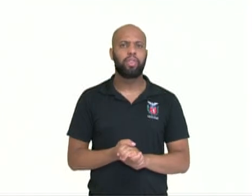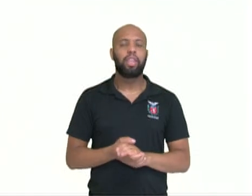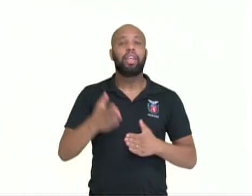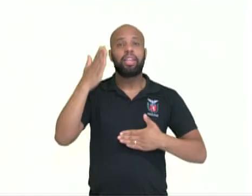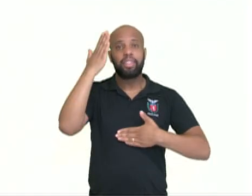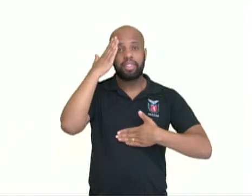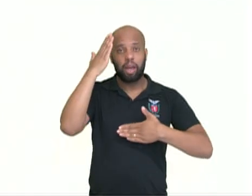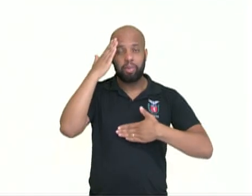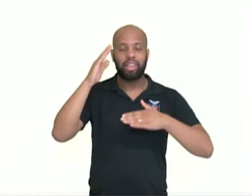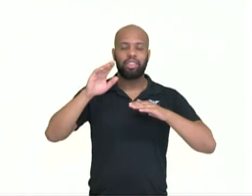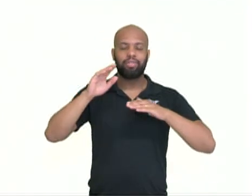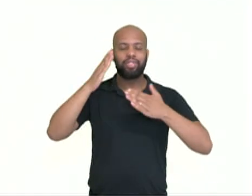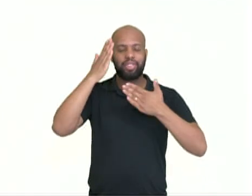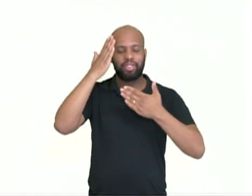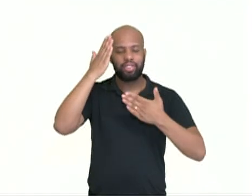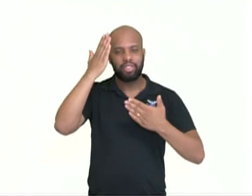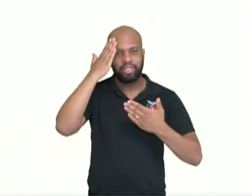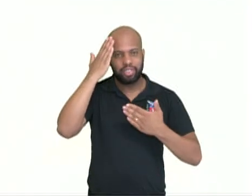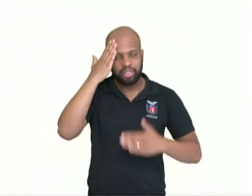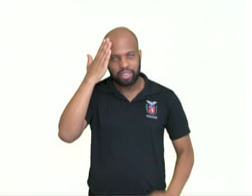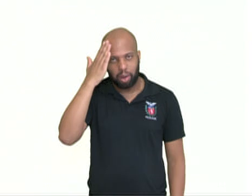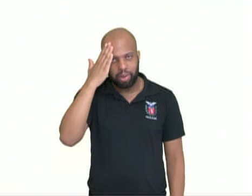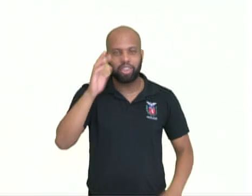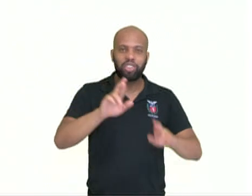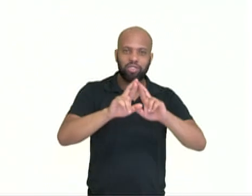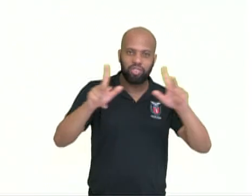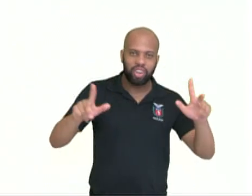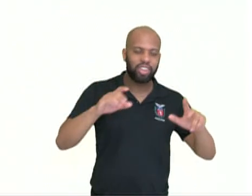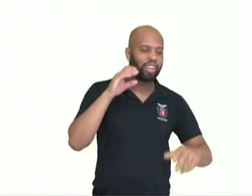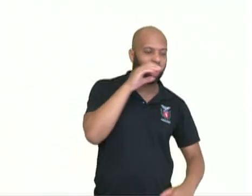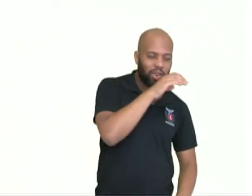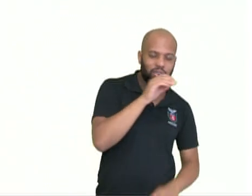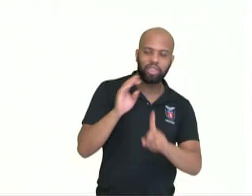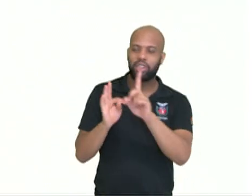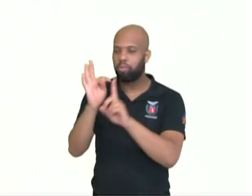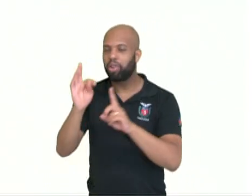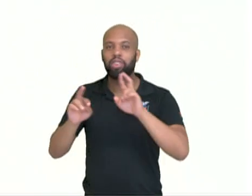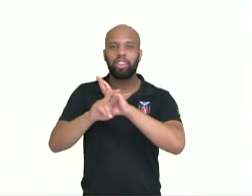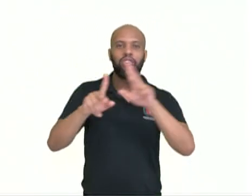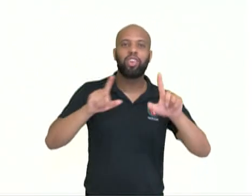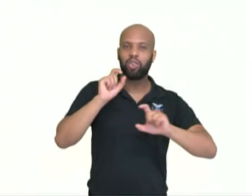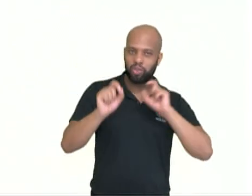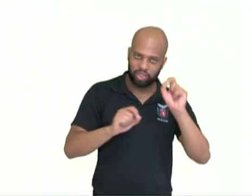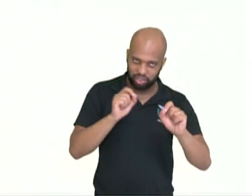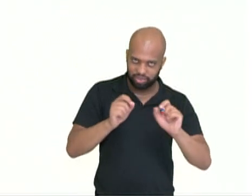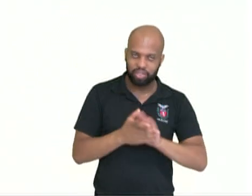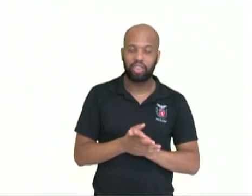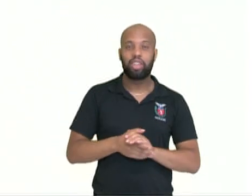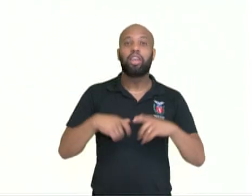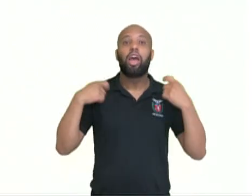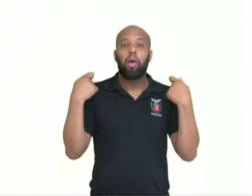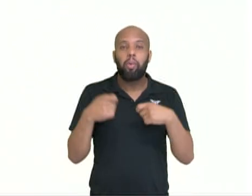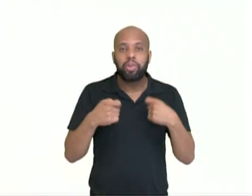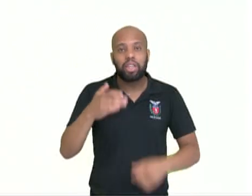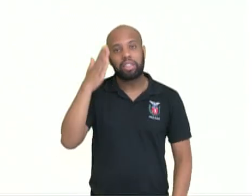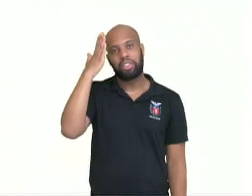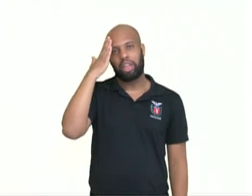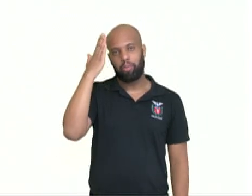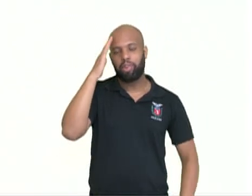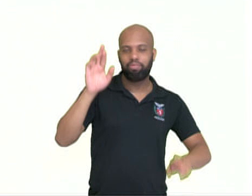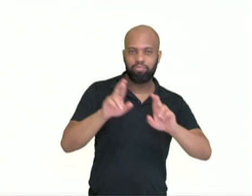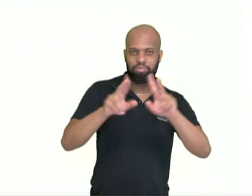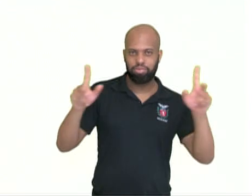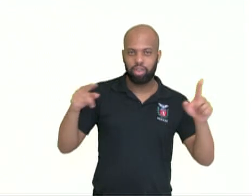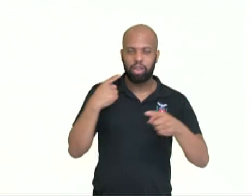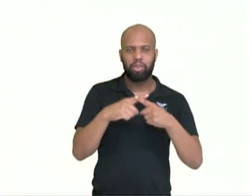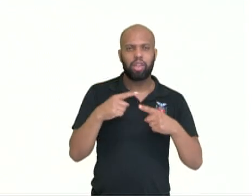os conceitos de calor e temperatura. Não é tão simples diferenciar essas ideias, né? Sempre